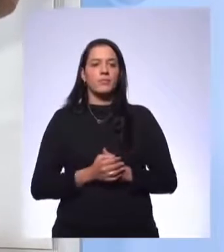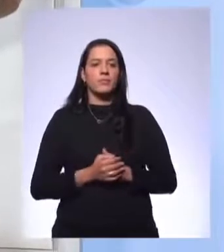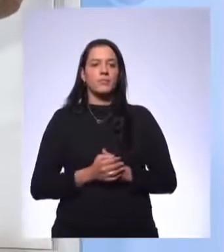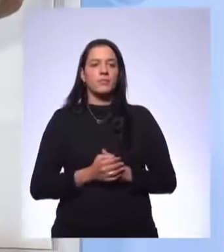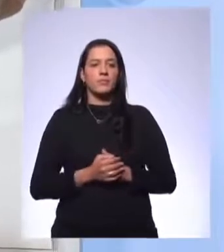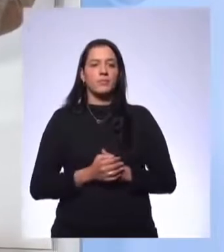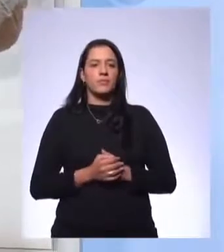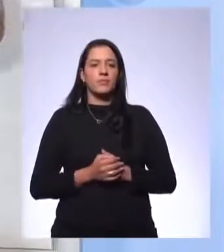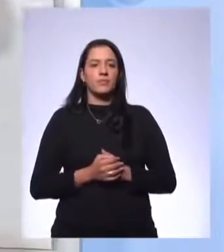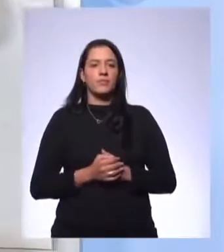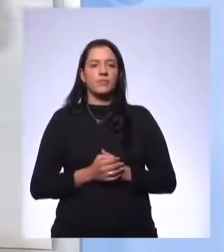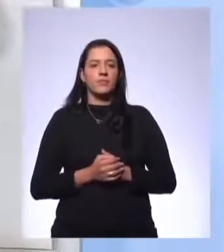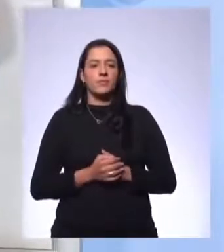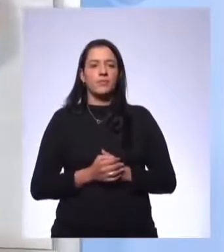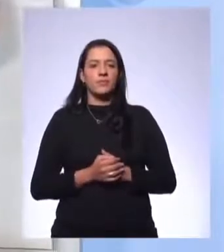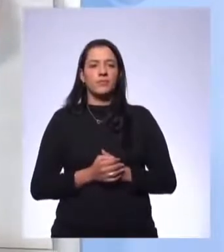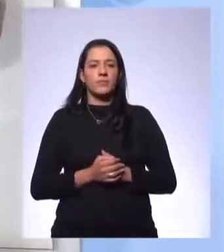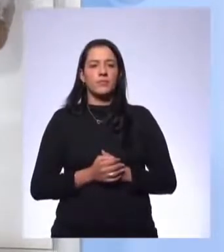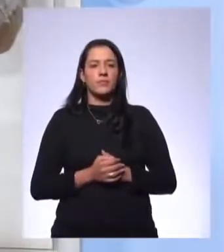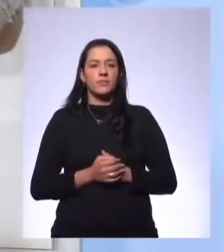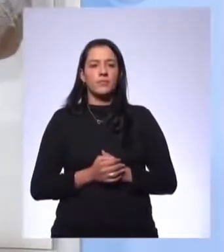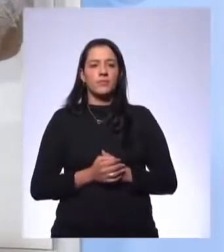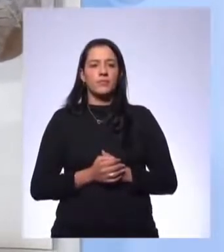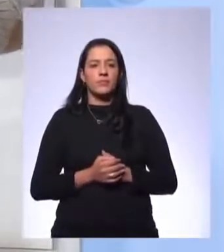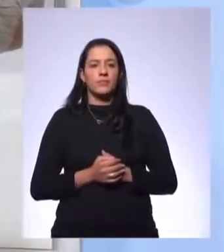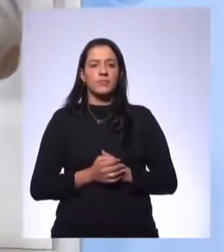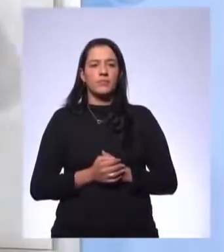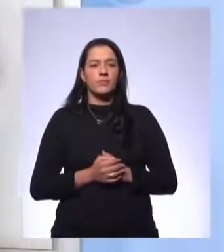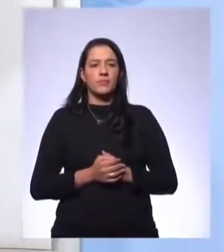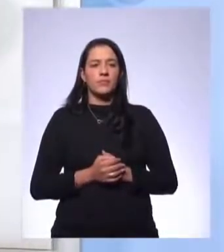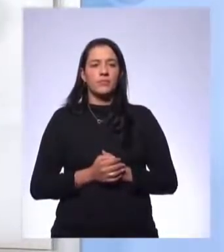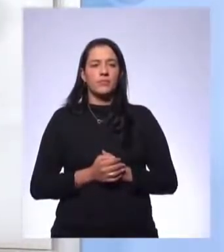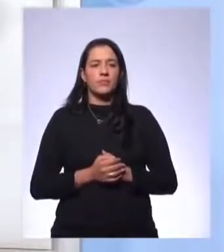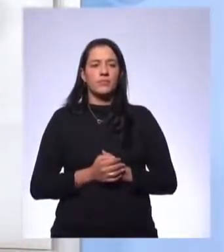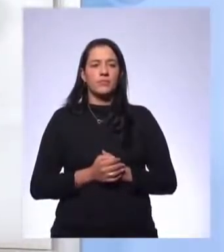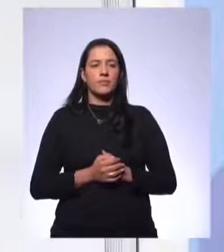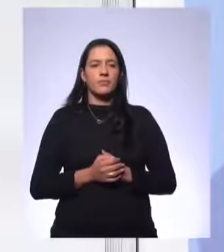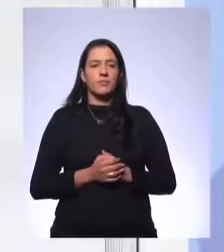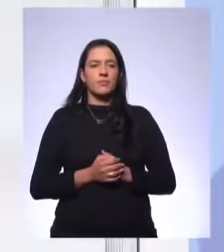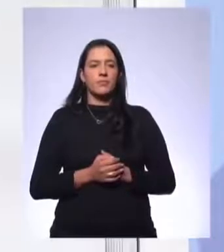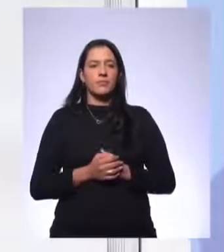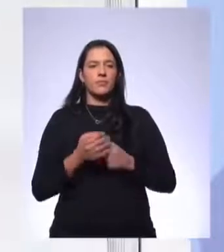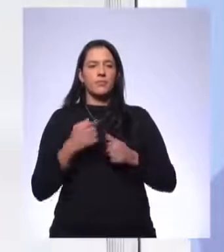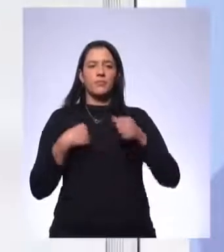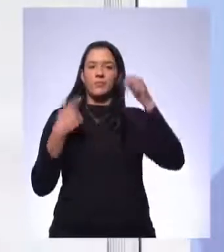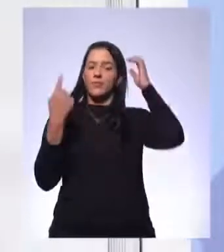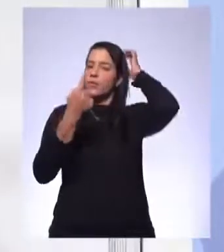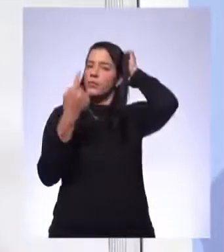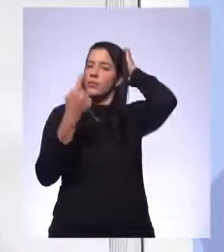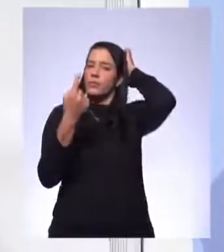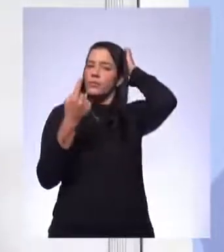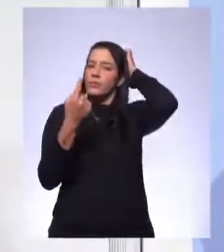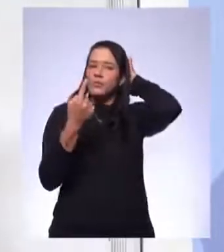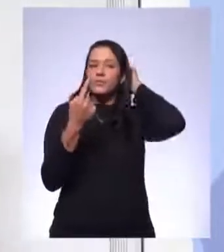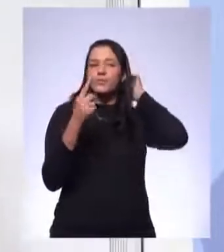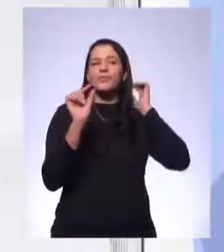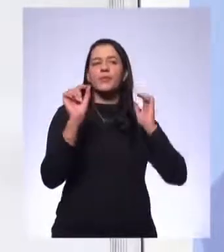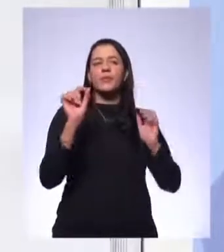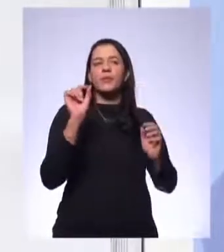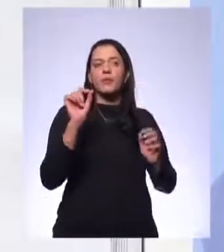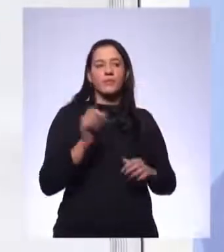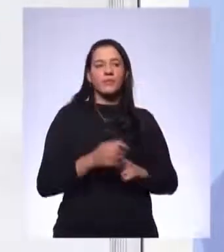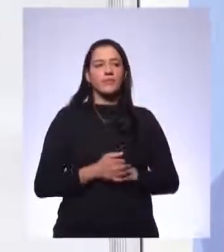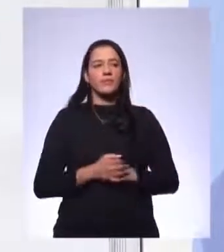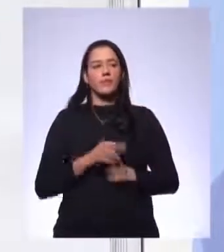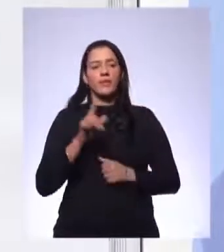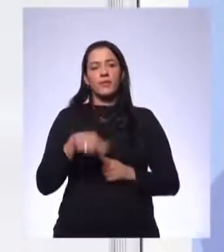grandona, que tem todos os elementos aqui e tudo mais, os elementos de transição e tudo mais. E esse elemento aqui, número 1, adivinha quem é?